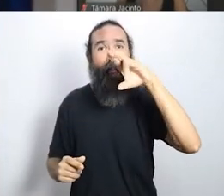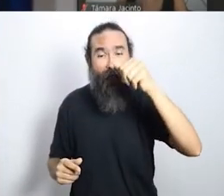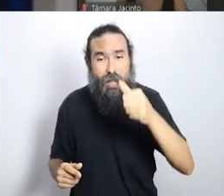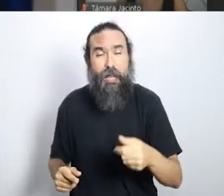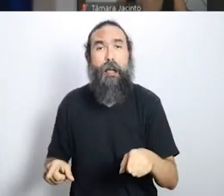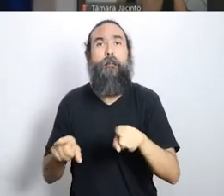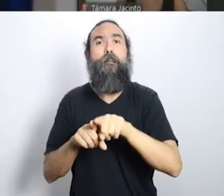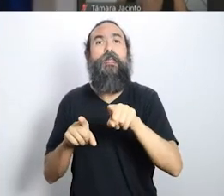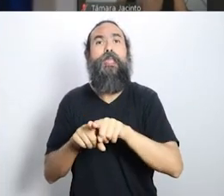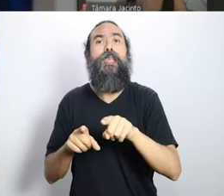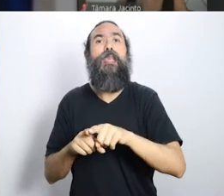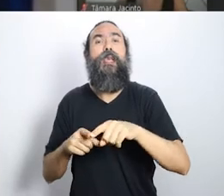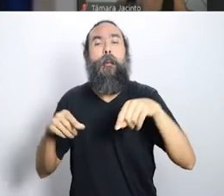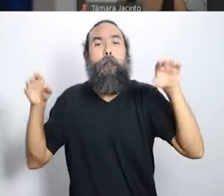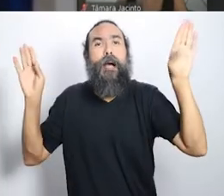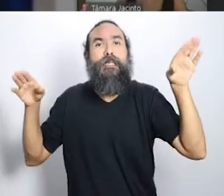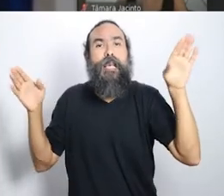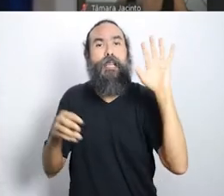Nádia,